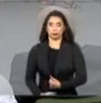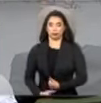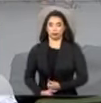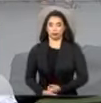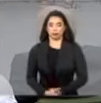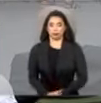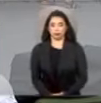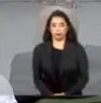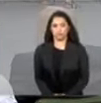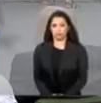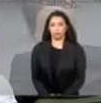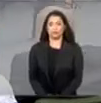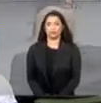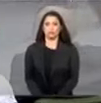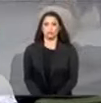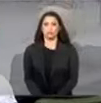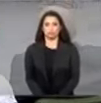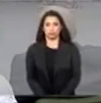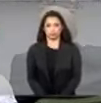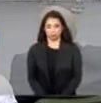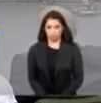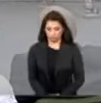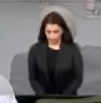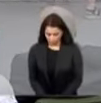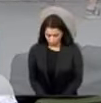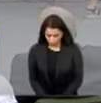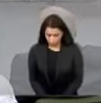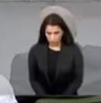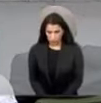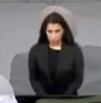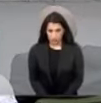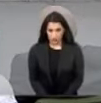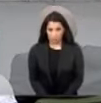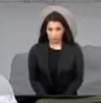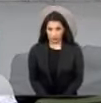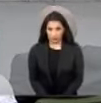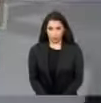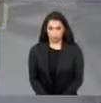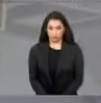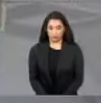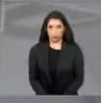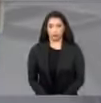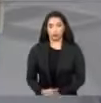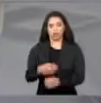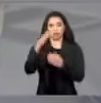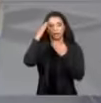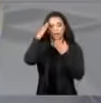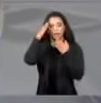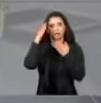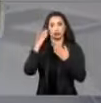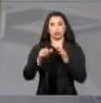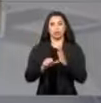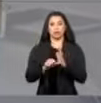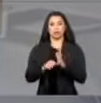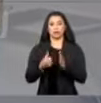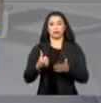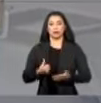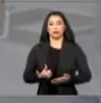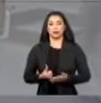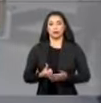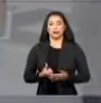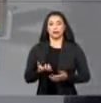Senhor Augusto César, o senhor também tem até 10 minutos para se pronunciar e está com a palavra. Muito obrigado. Primeiramente,